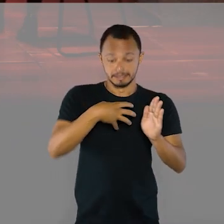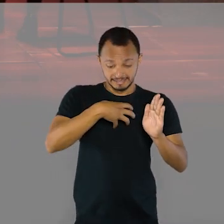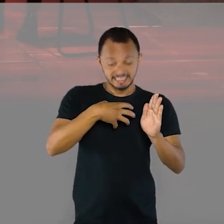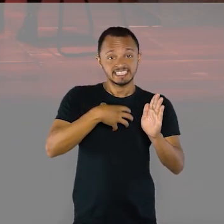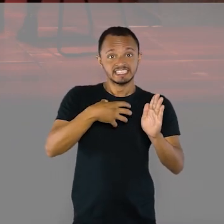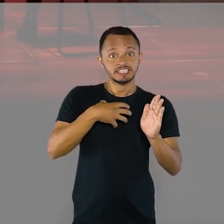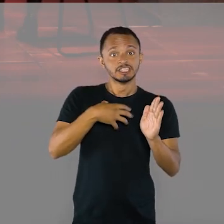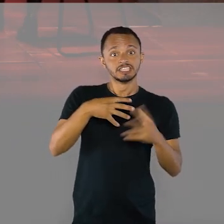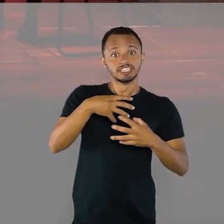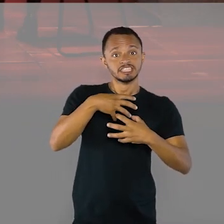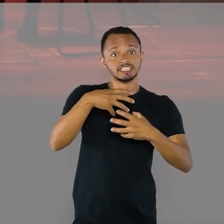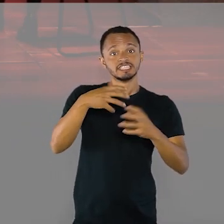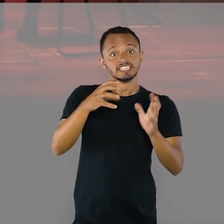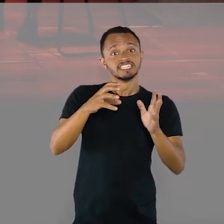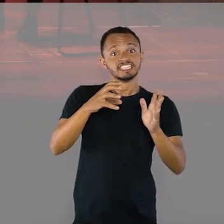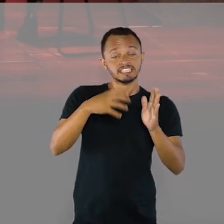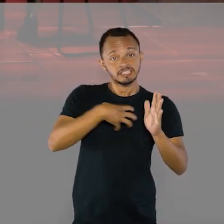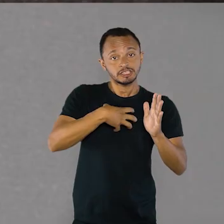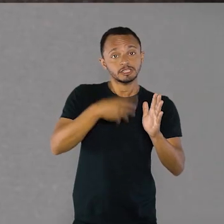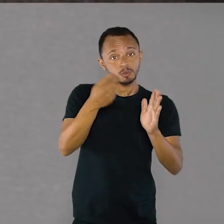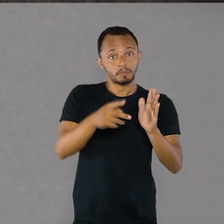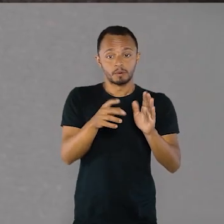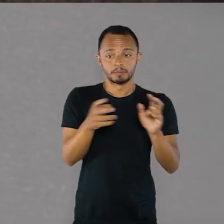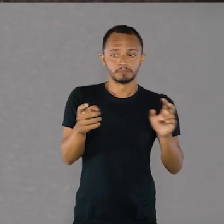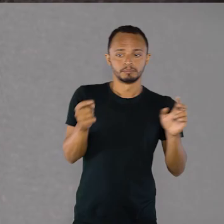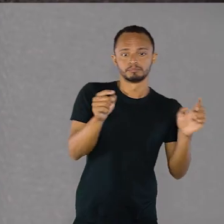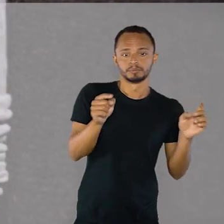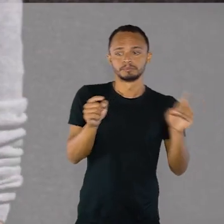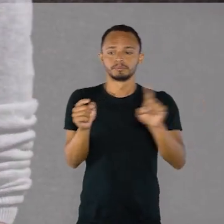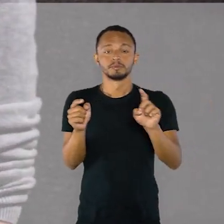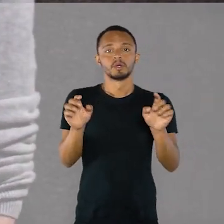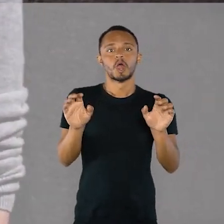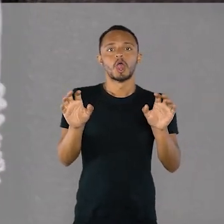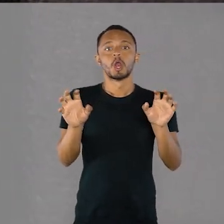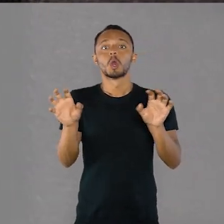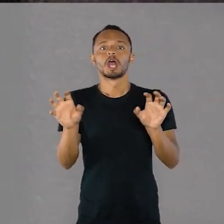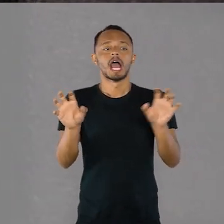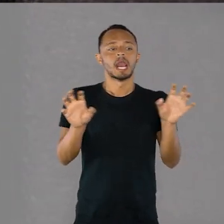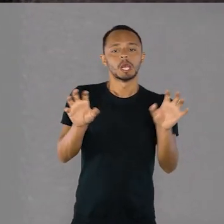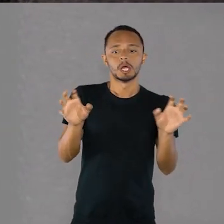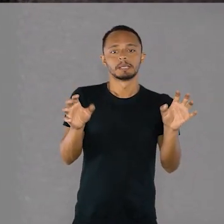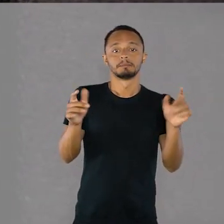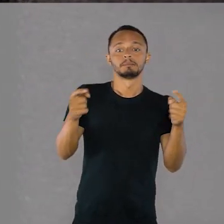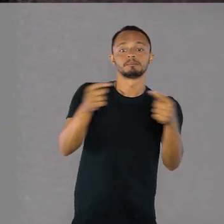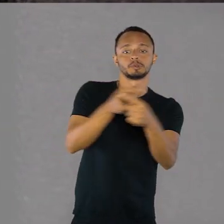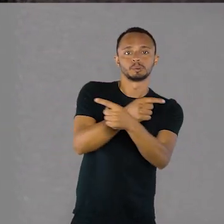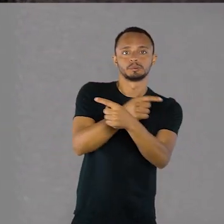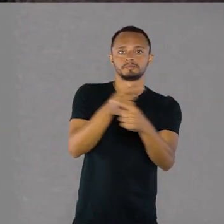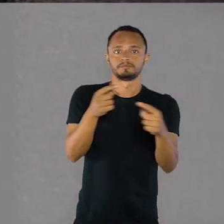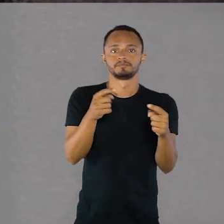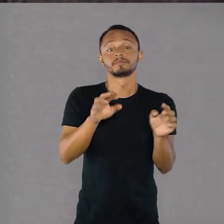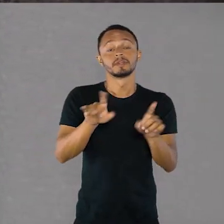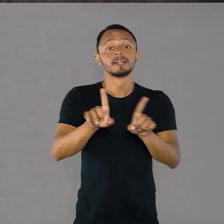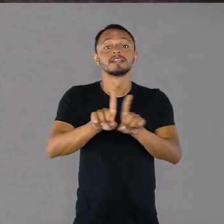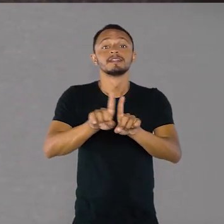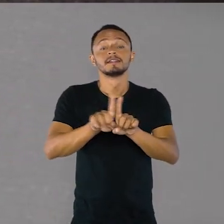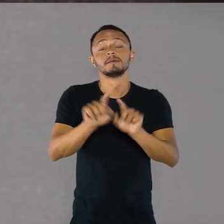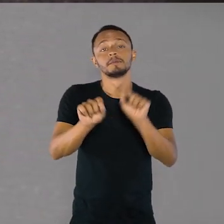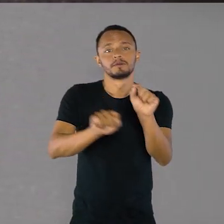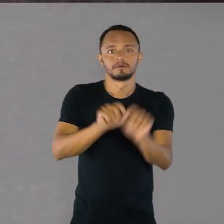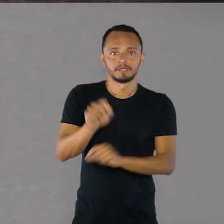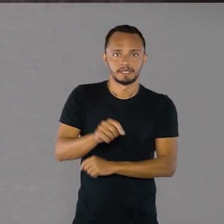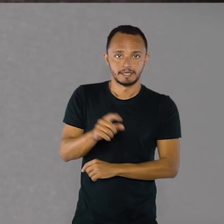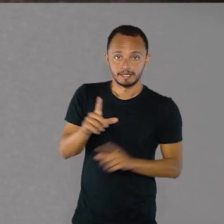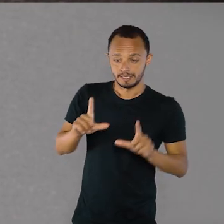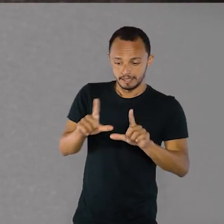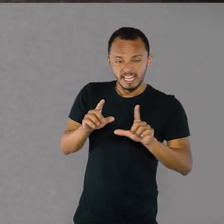coloca o povo do lado esquerdo. Há também uma questão simbólica interessante na história da tela. Pedro Américo inaugura a tela em